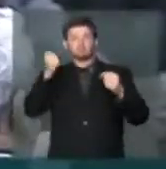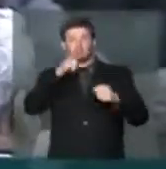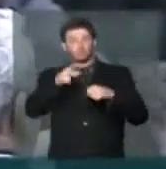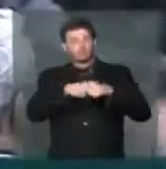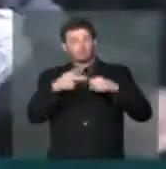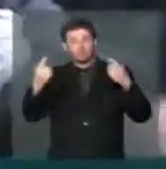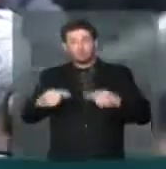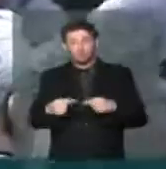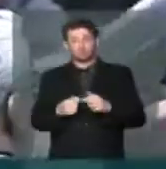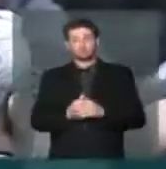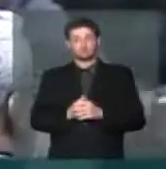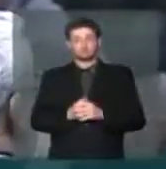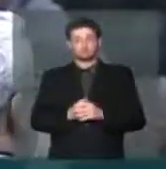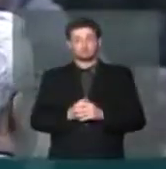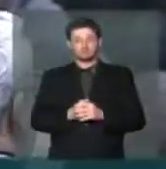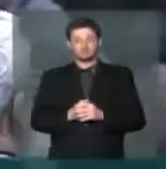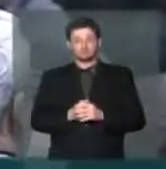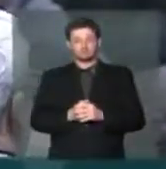viúvas.